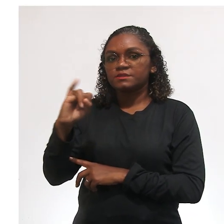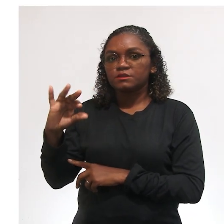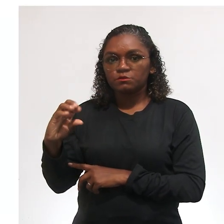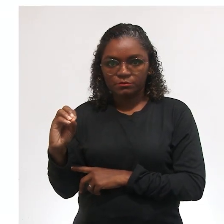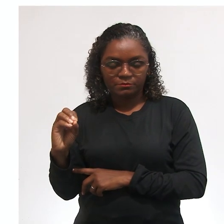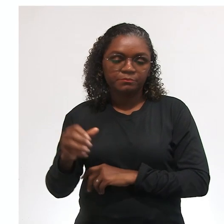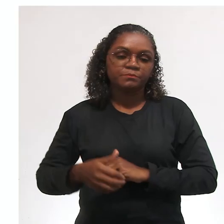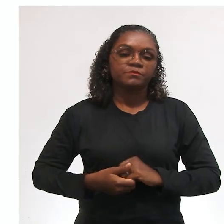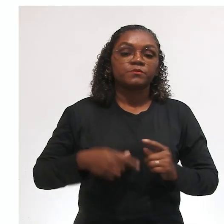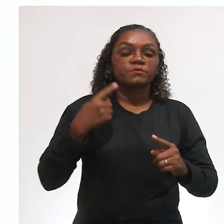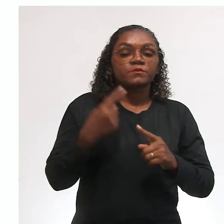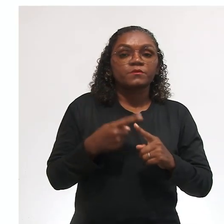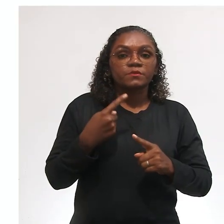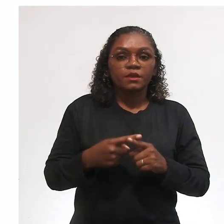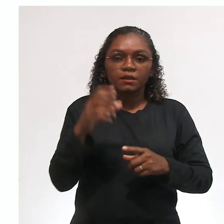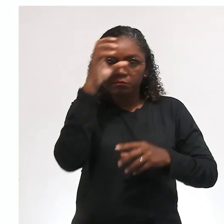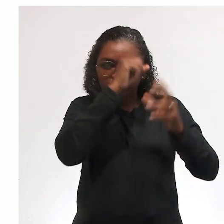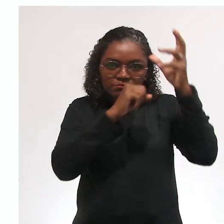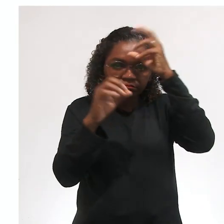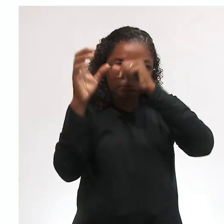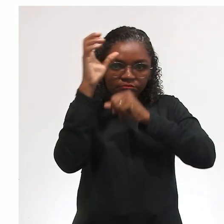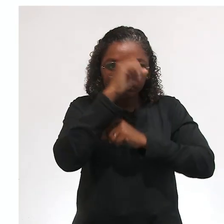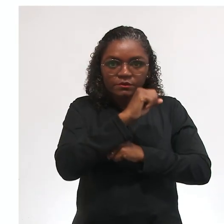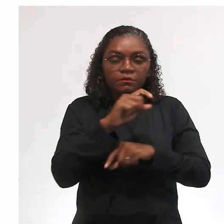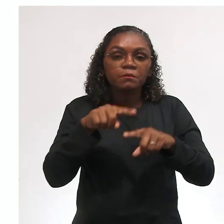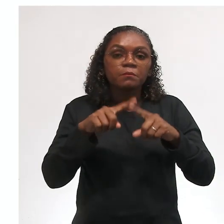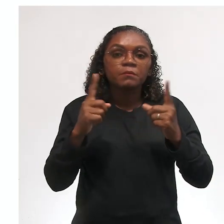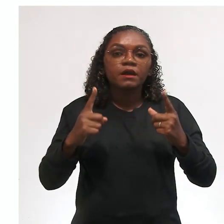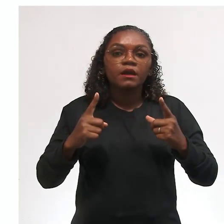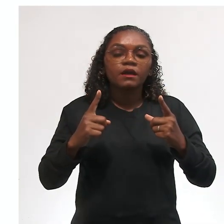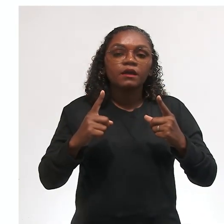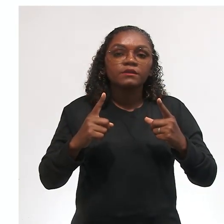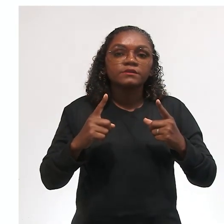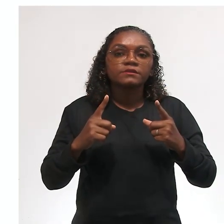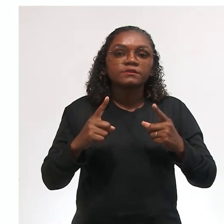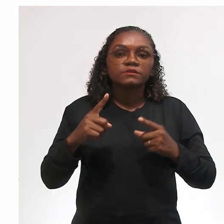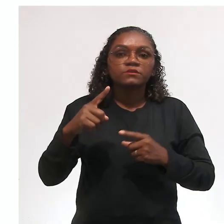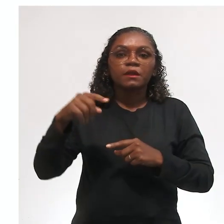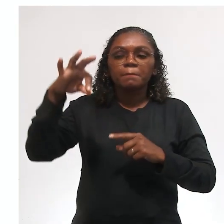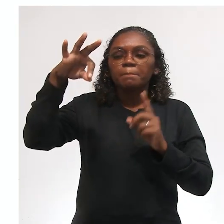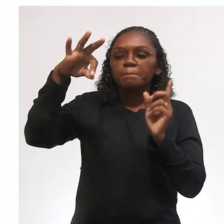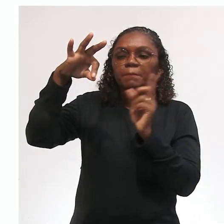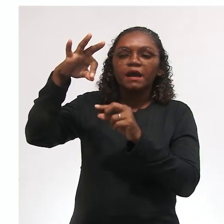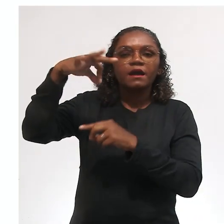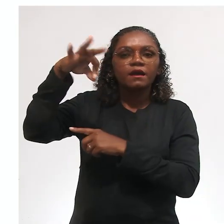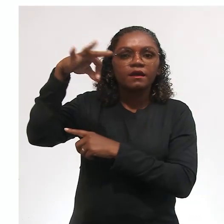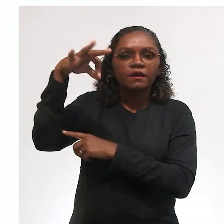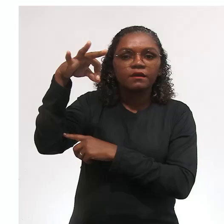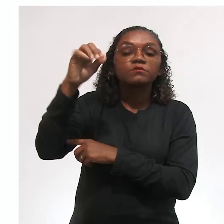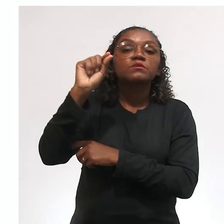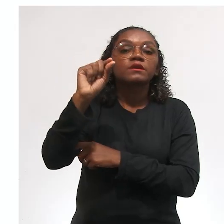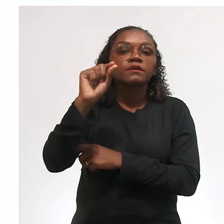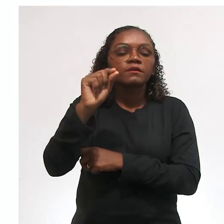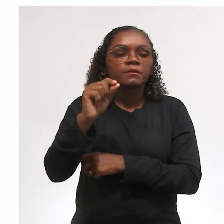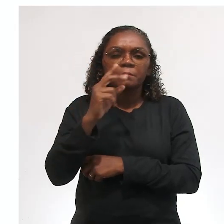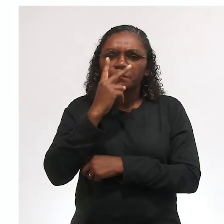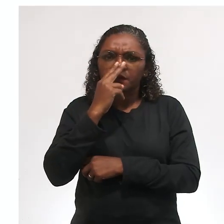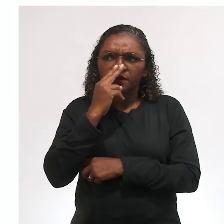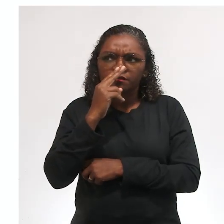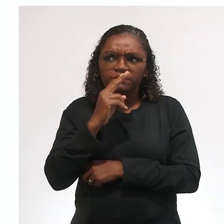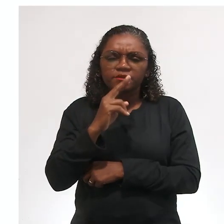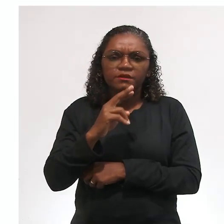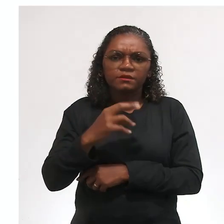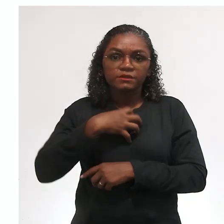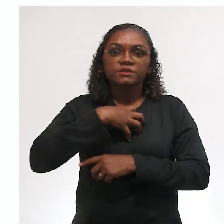em que o estímulo inicialmente neutro, que é o caso do sino lá, passa a evocar uma resposta, que no caso